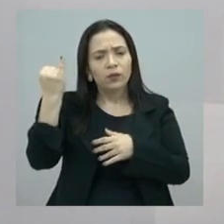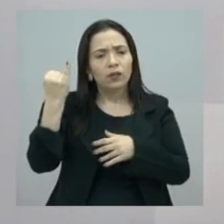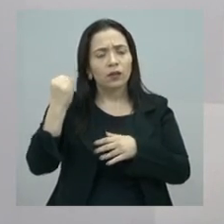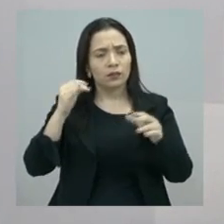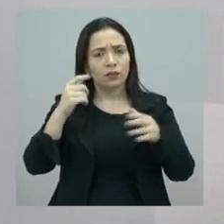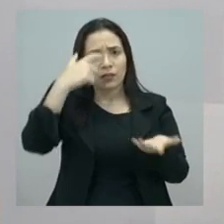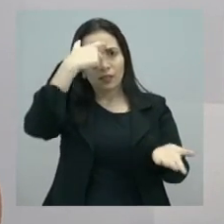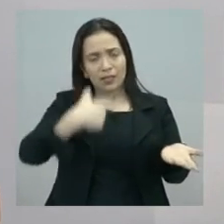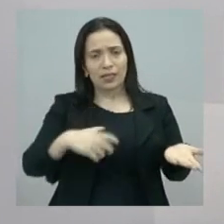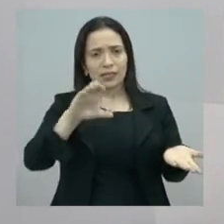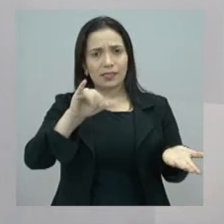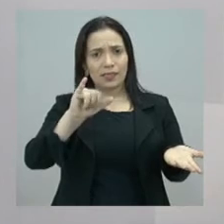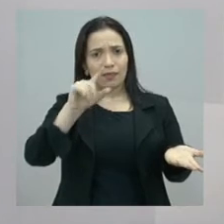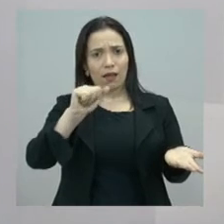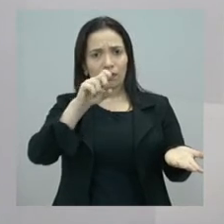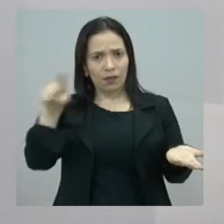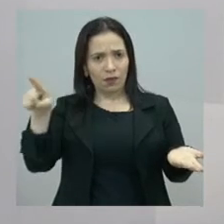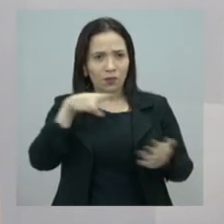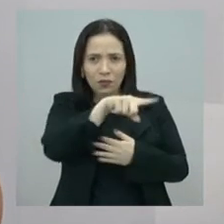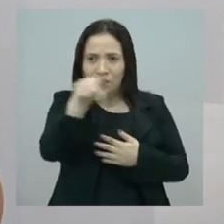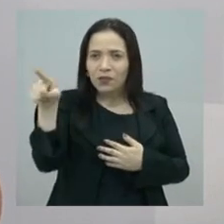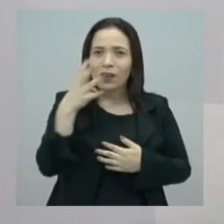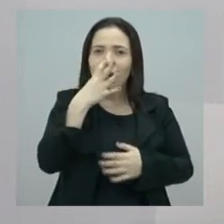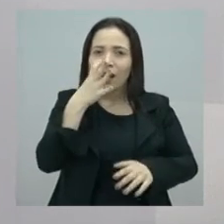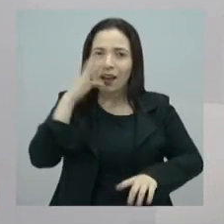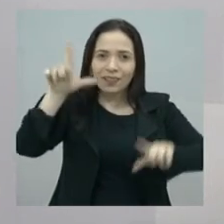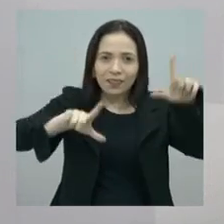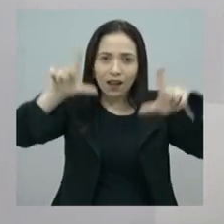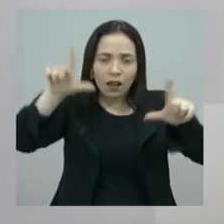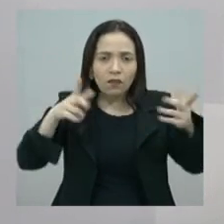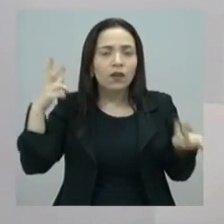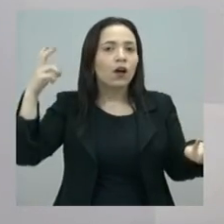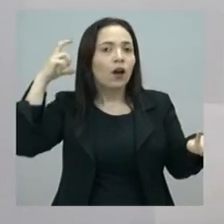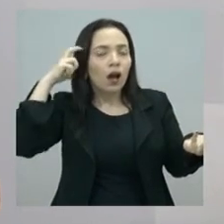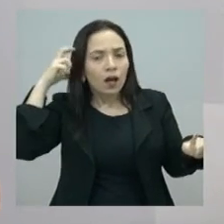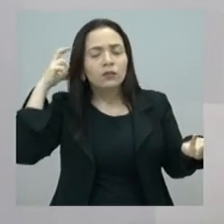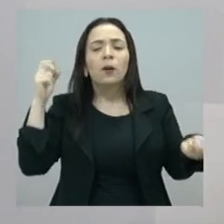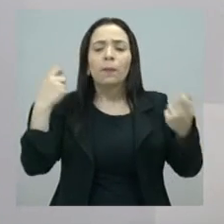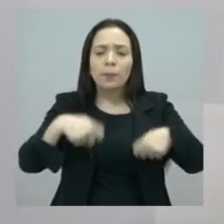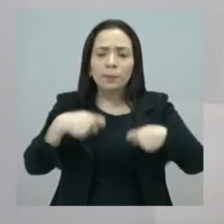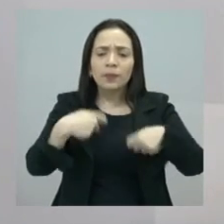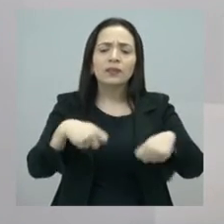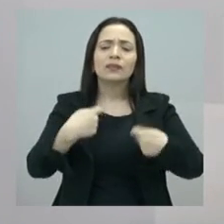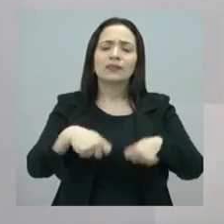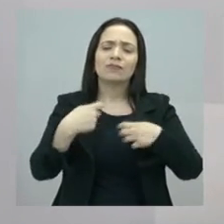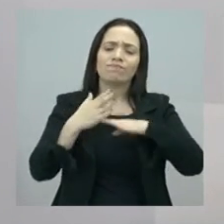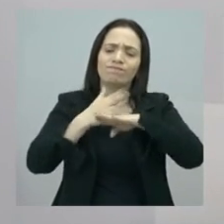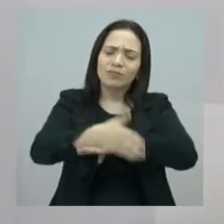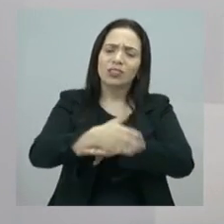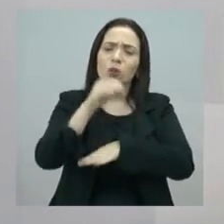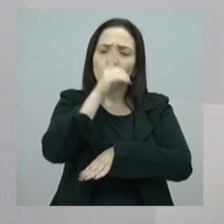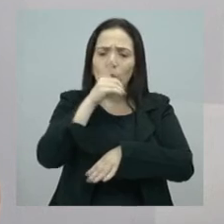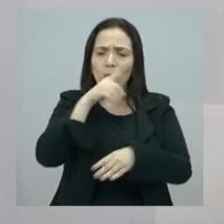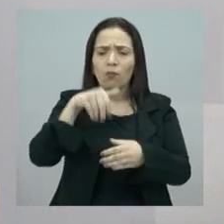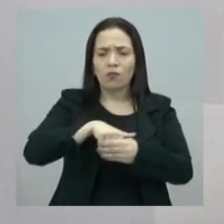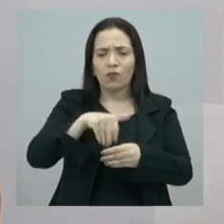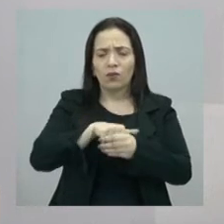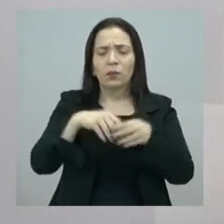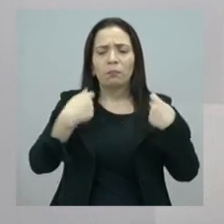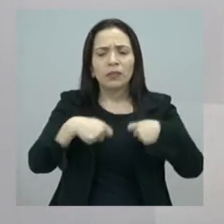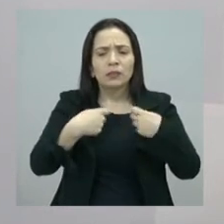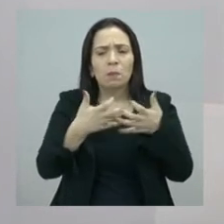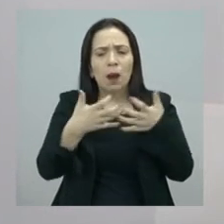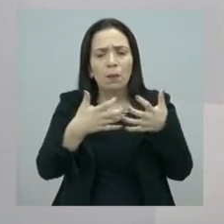cidadão que está nos ouvindo, que está nos assistindo, de ir às urnas. Nós precisamos aumentar